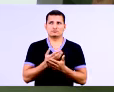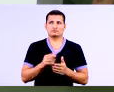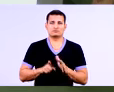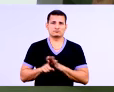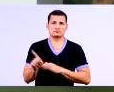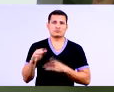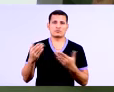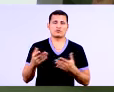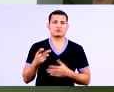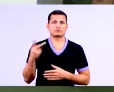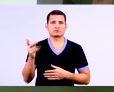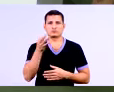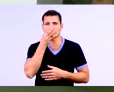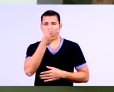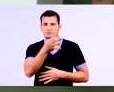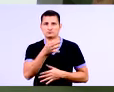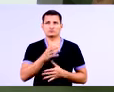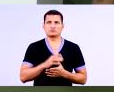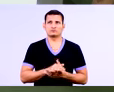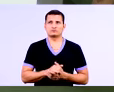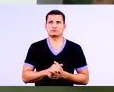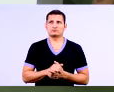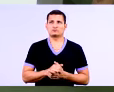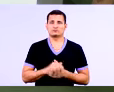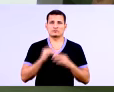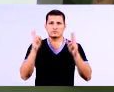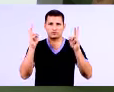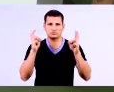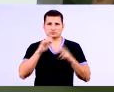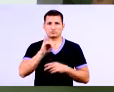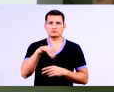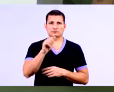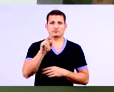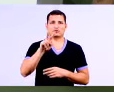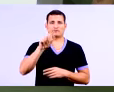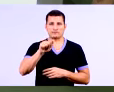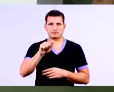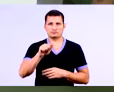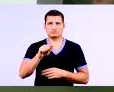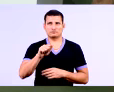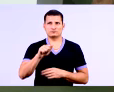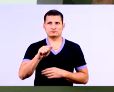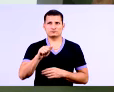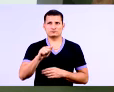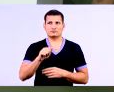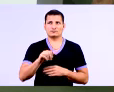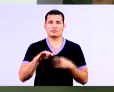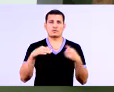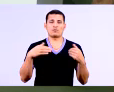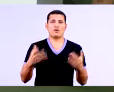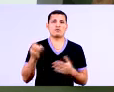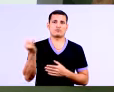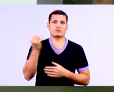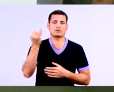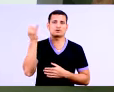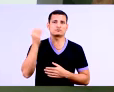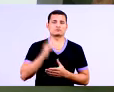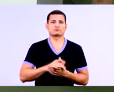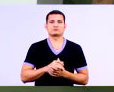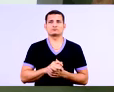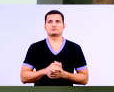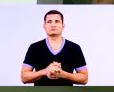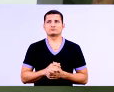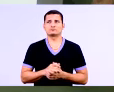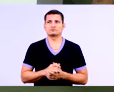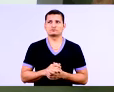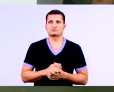é a sua visão, só para nós finalizarmos, do assunto JavaScript e qual é a importância para eles que nós devemos